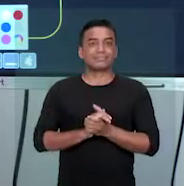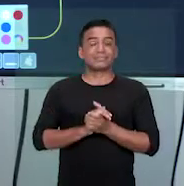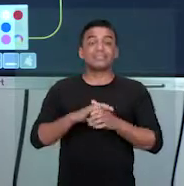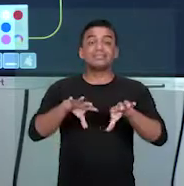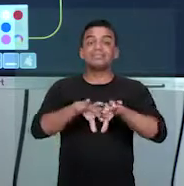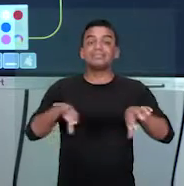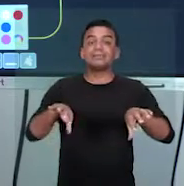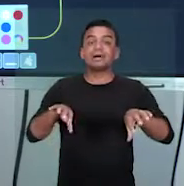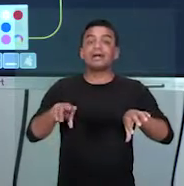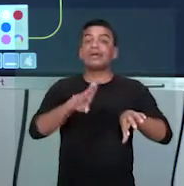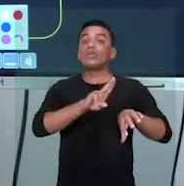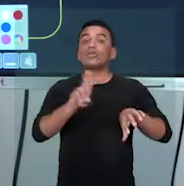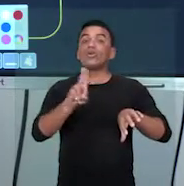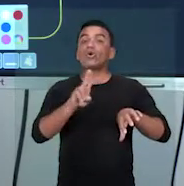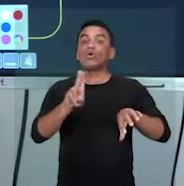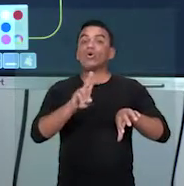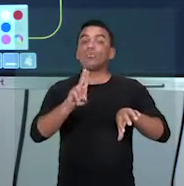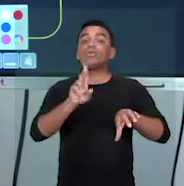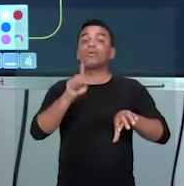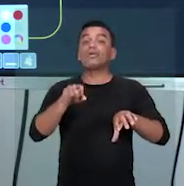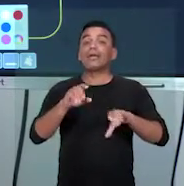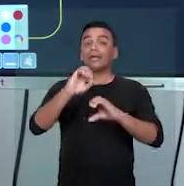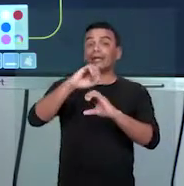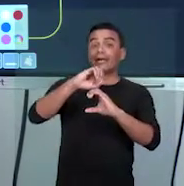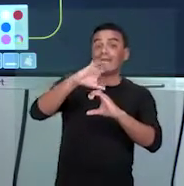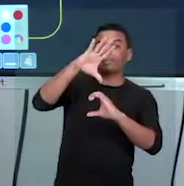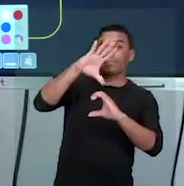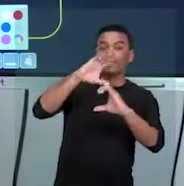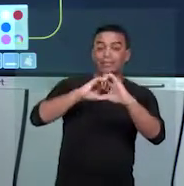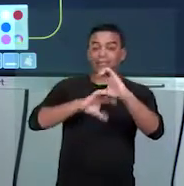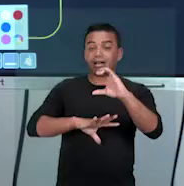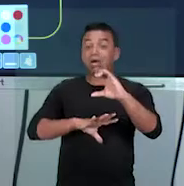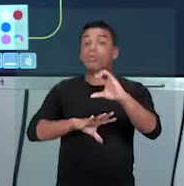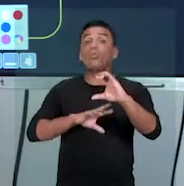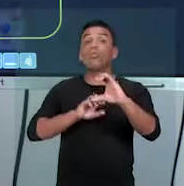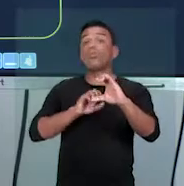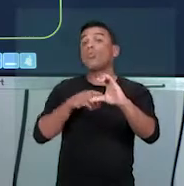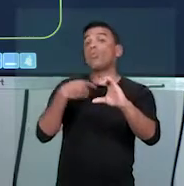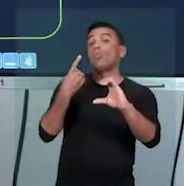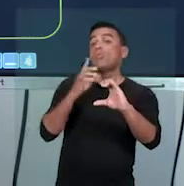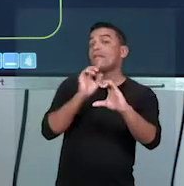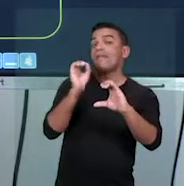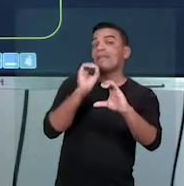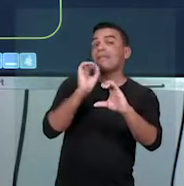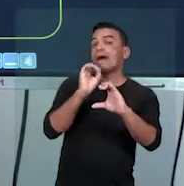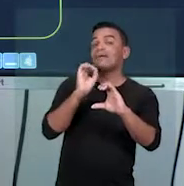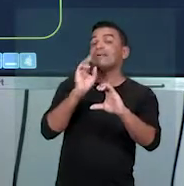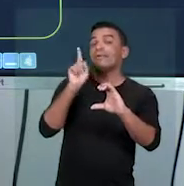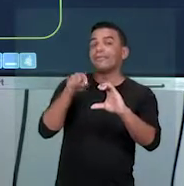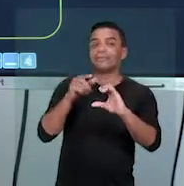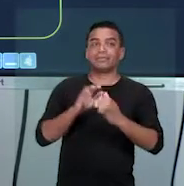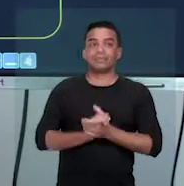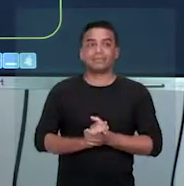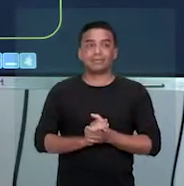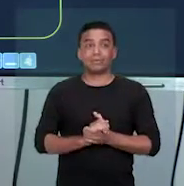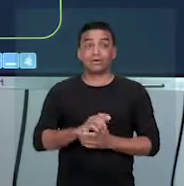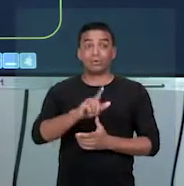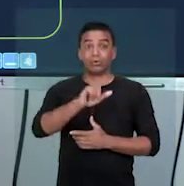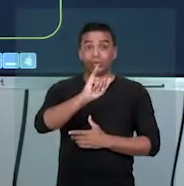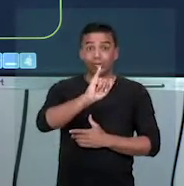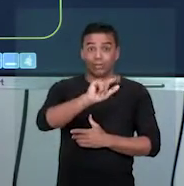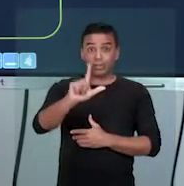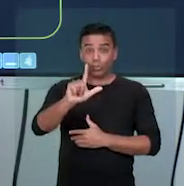o nome. O que que é ramificação e o que que não é? Toda vez que terminar em -il, quer dizer que é